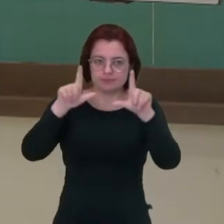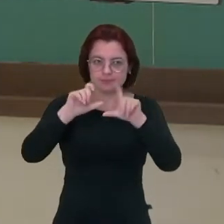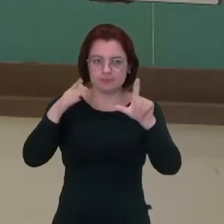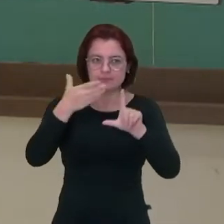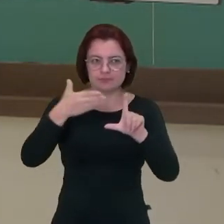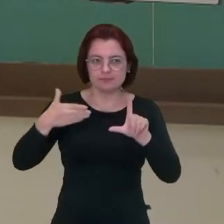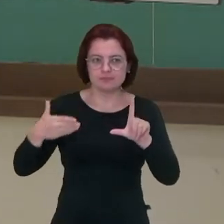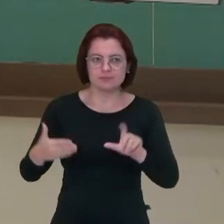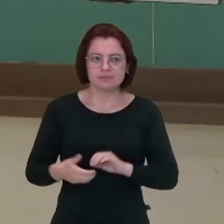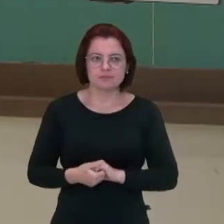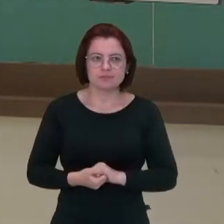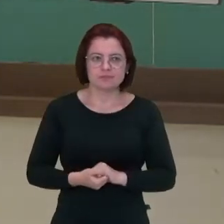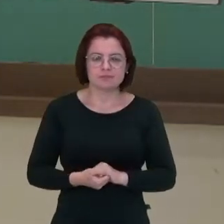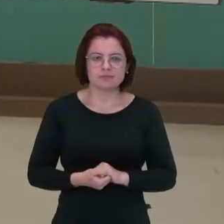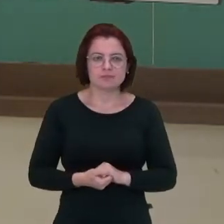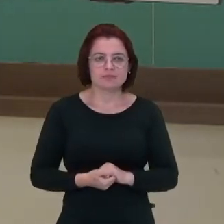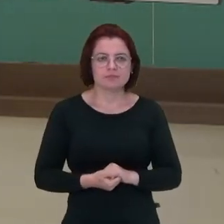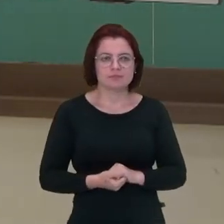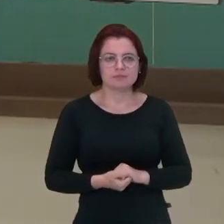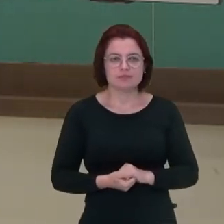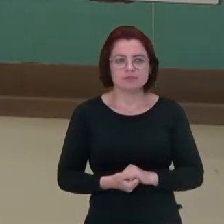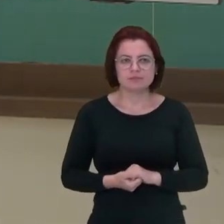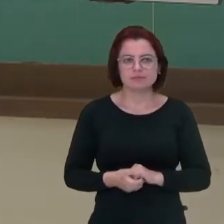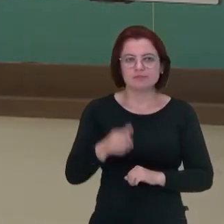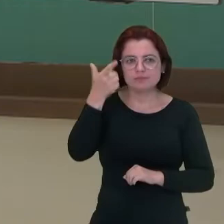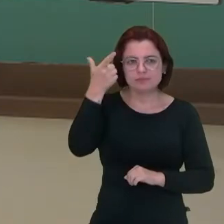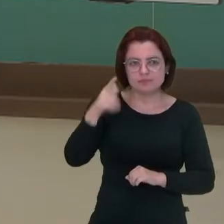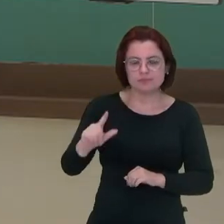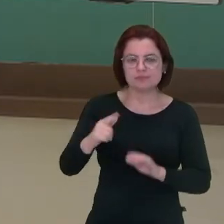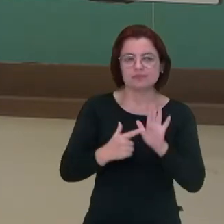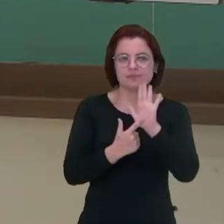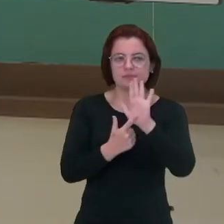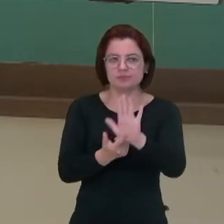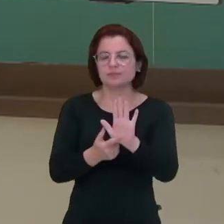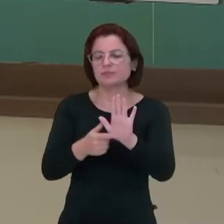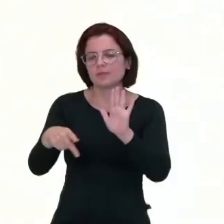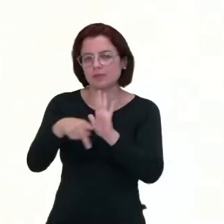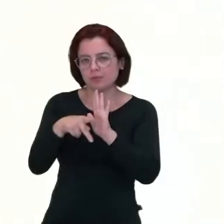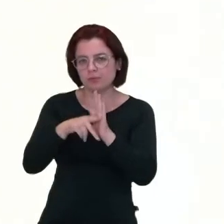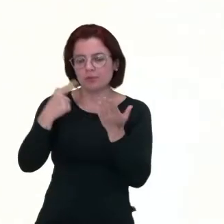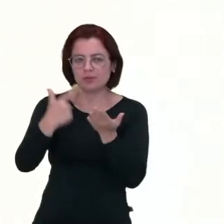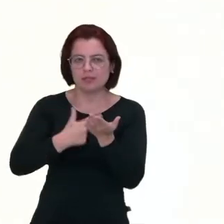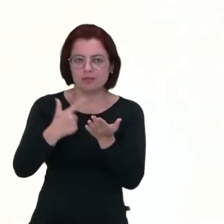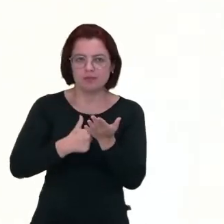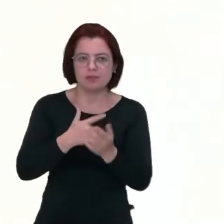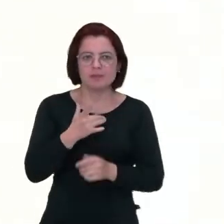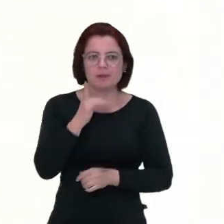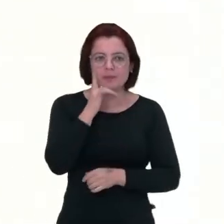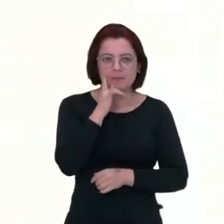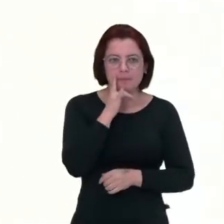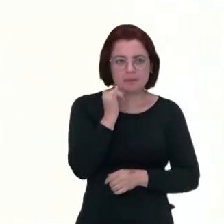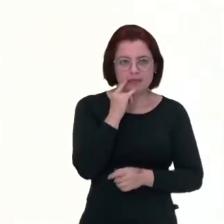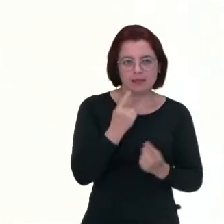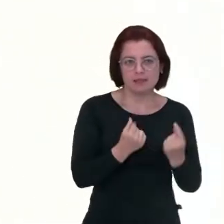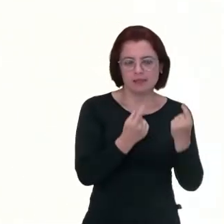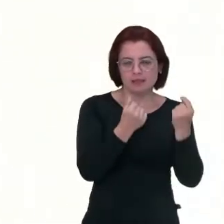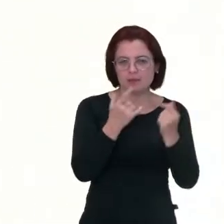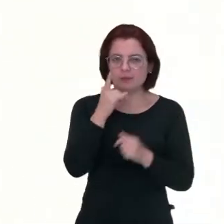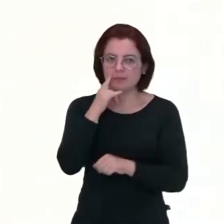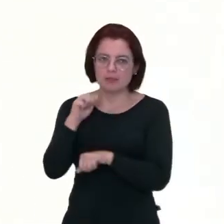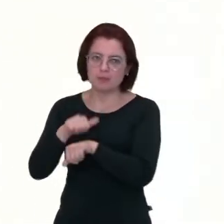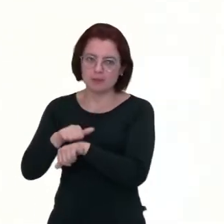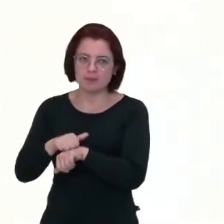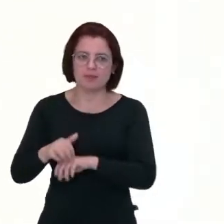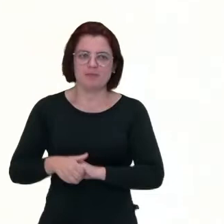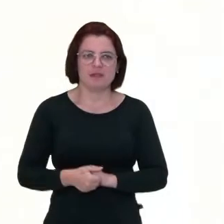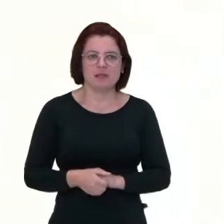próximos vídeos. De novo, uma citação aqui do Kiyosaki, que ele diz o